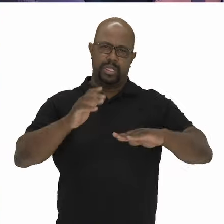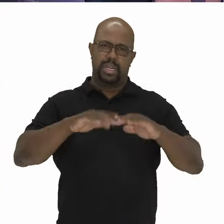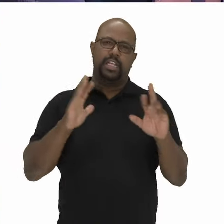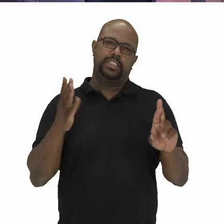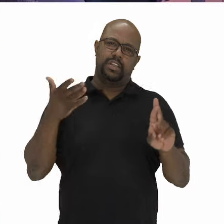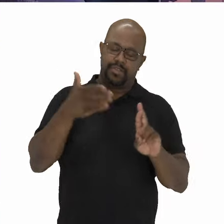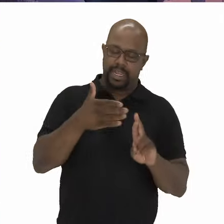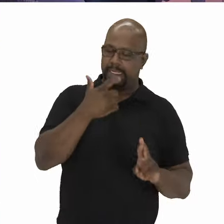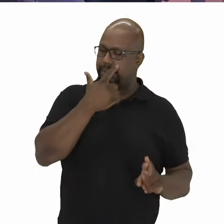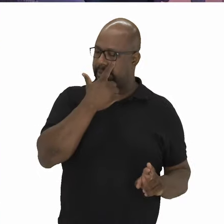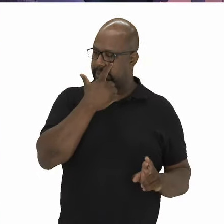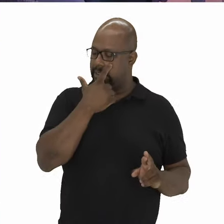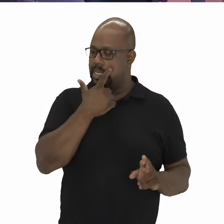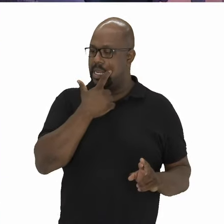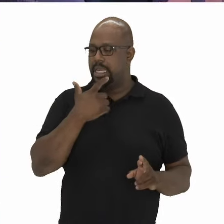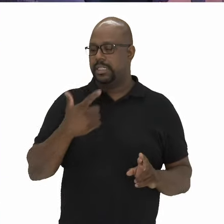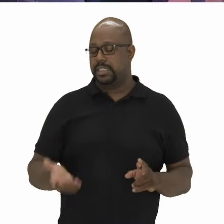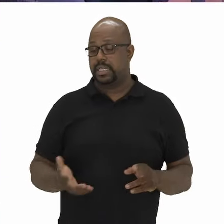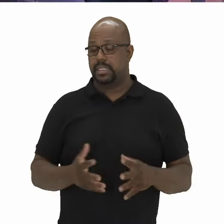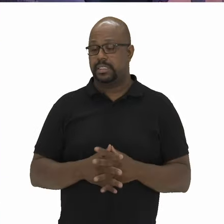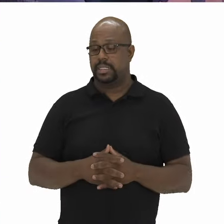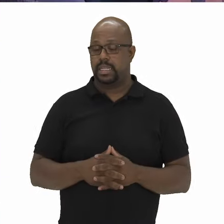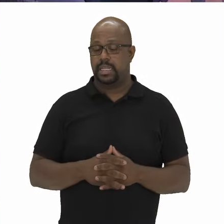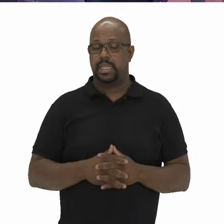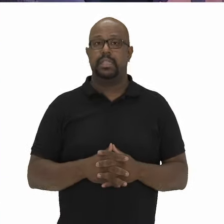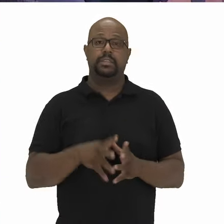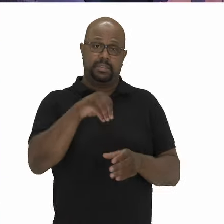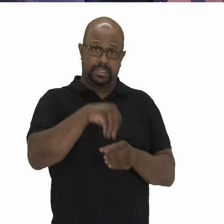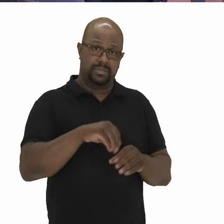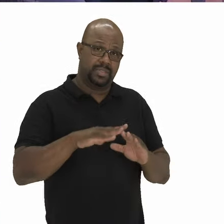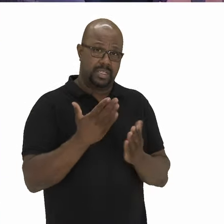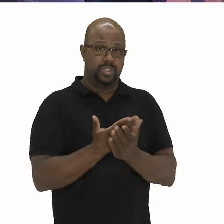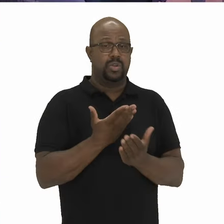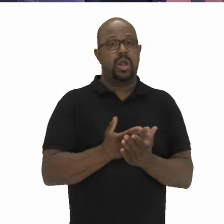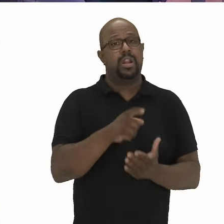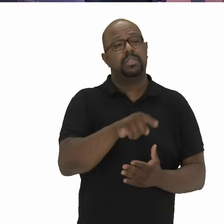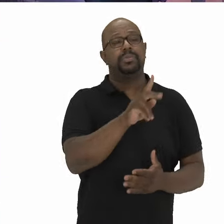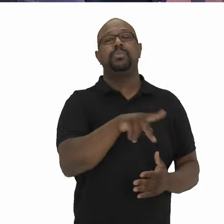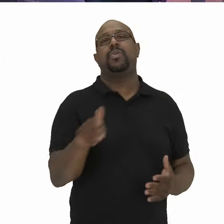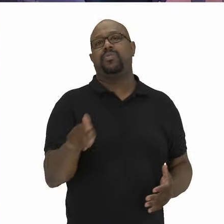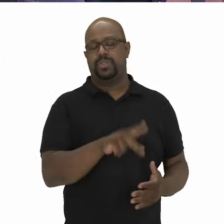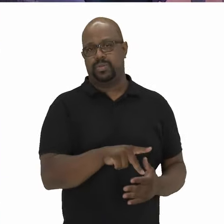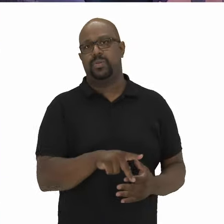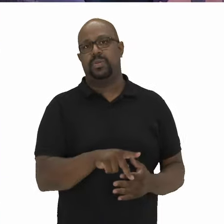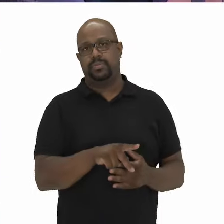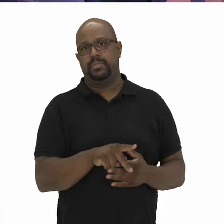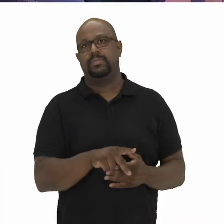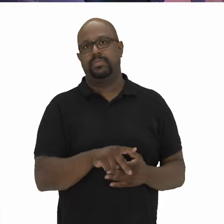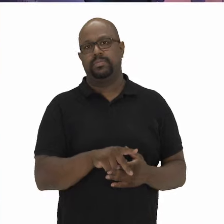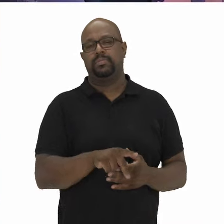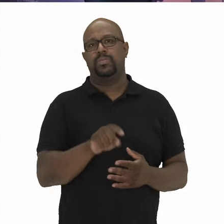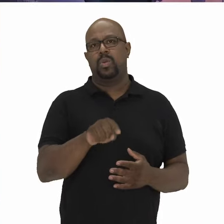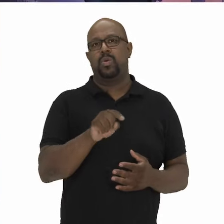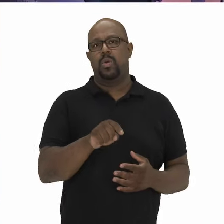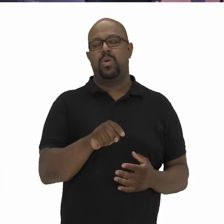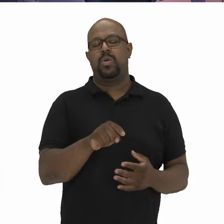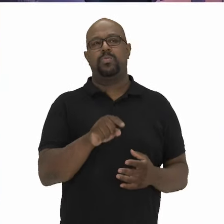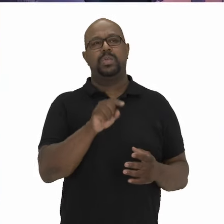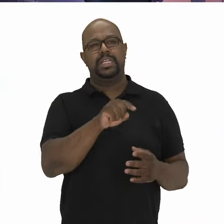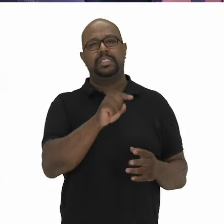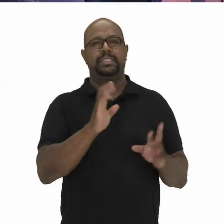profissionais de referência digamos assim dentro da escola nós temos o professor